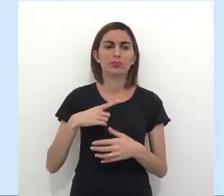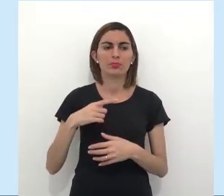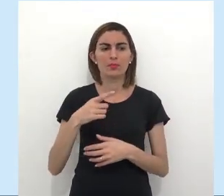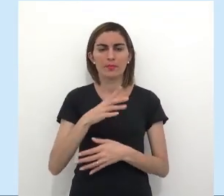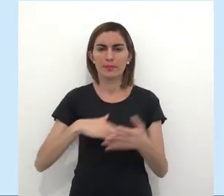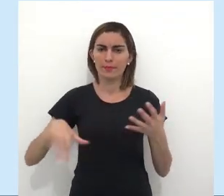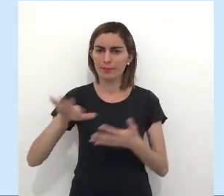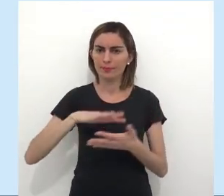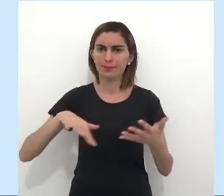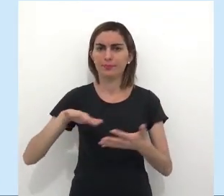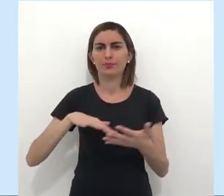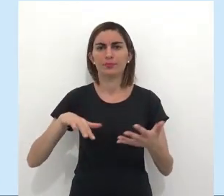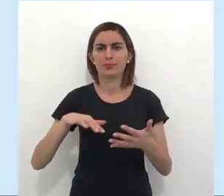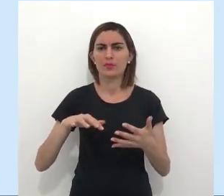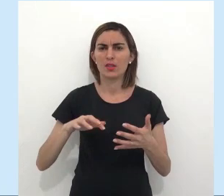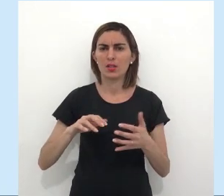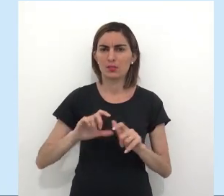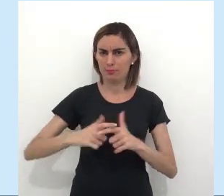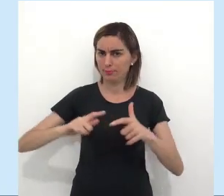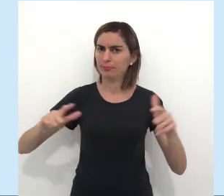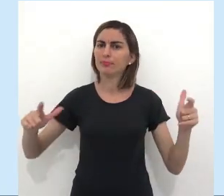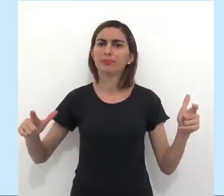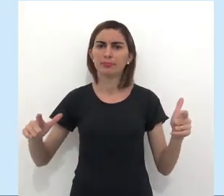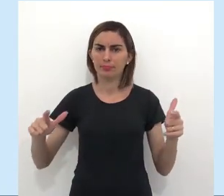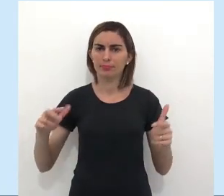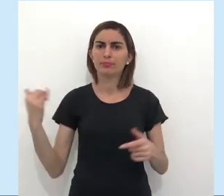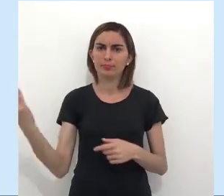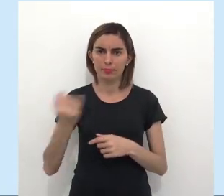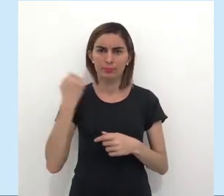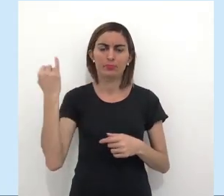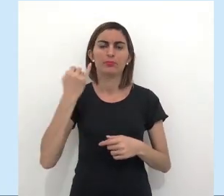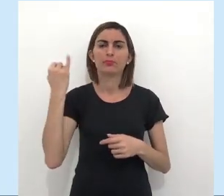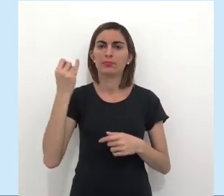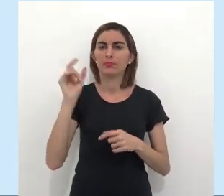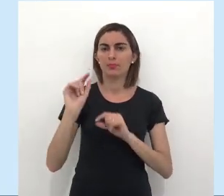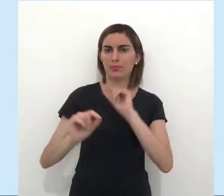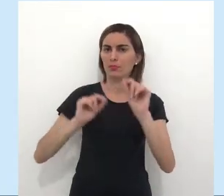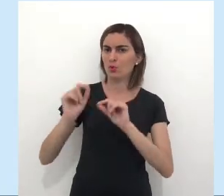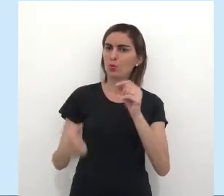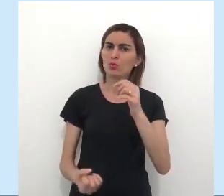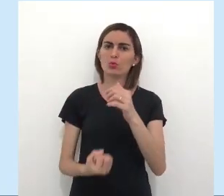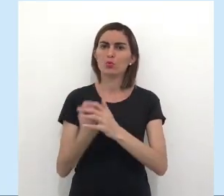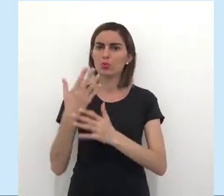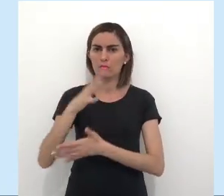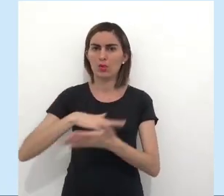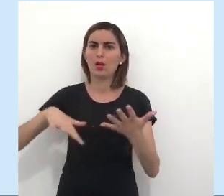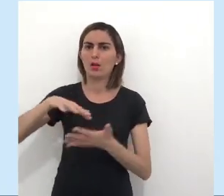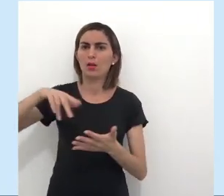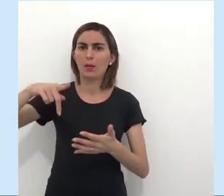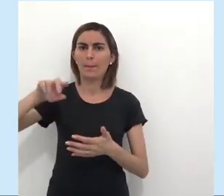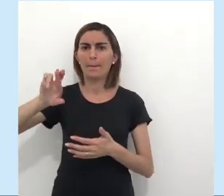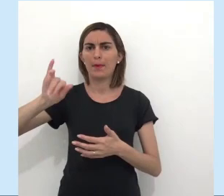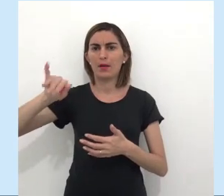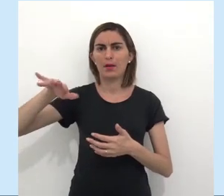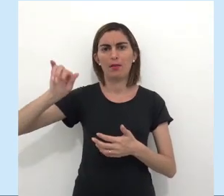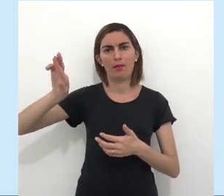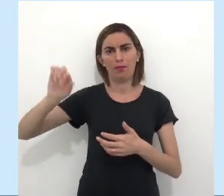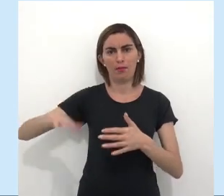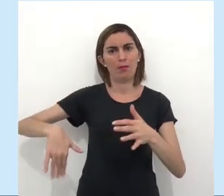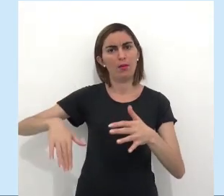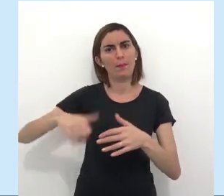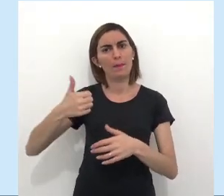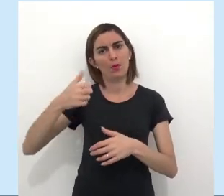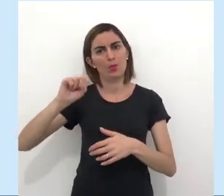foram de grande relevância para o surgimento da Revolução Praeira de